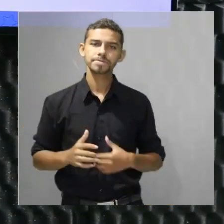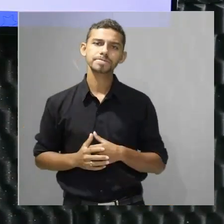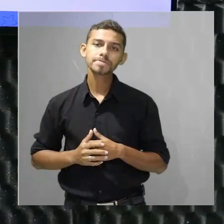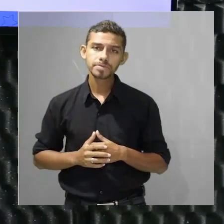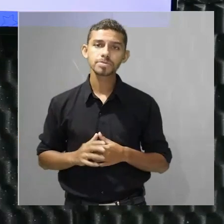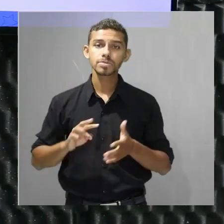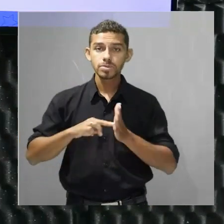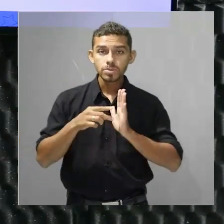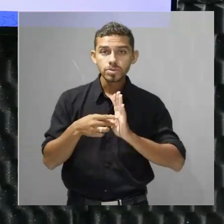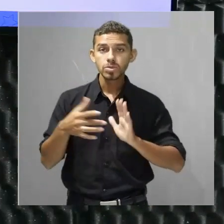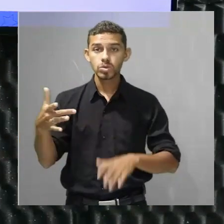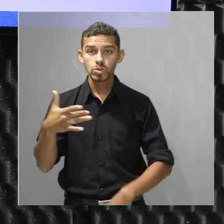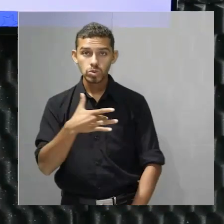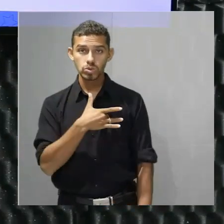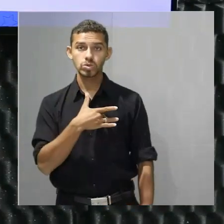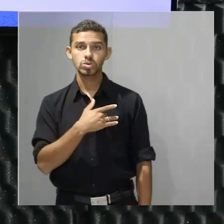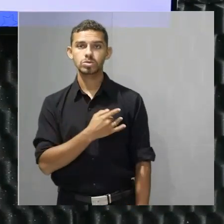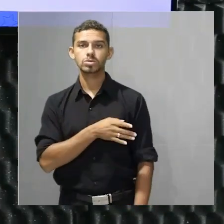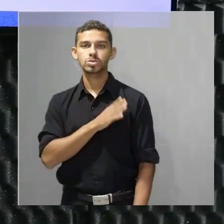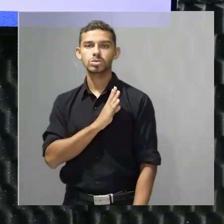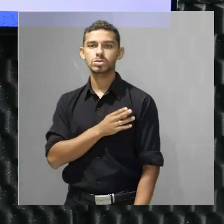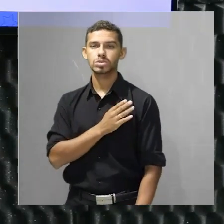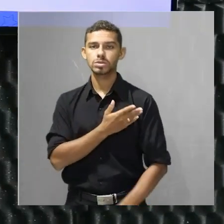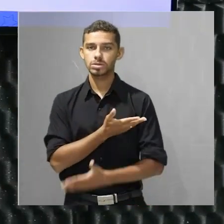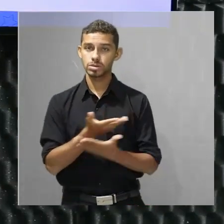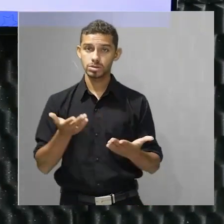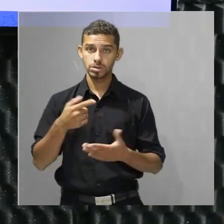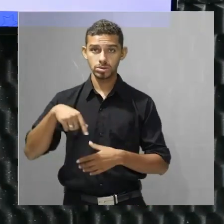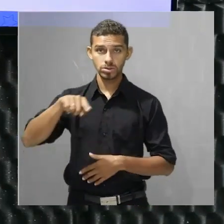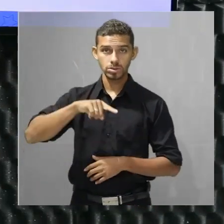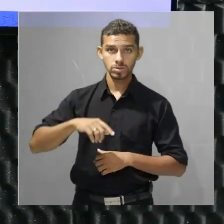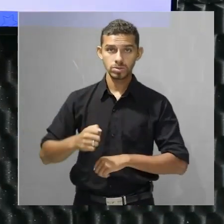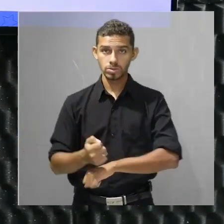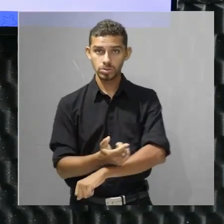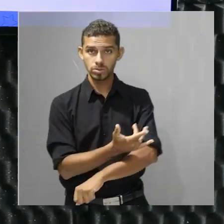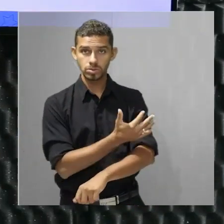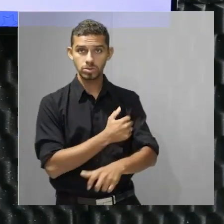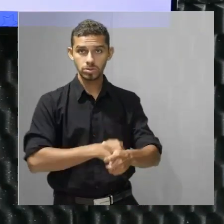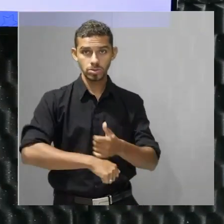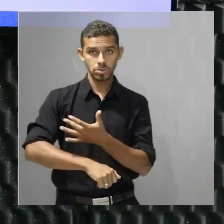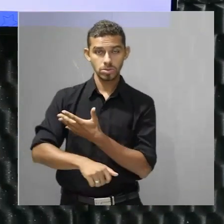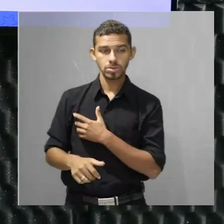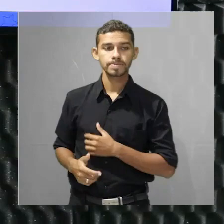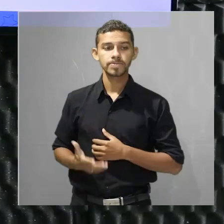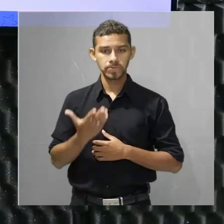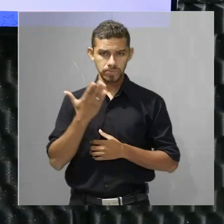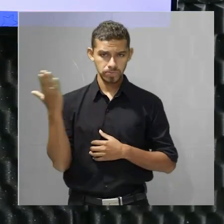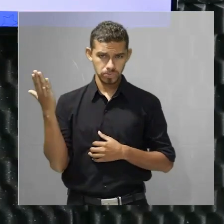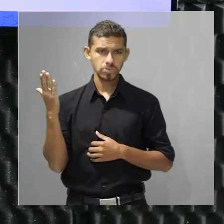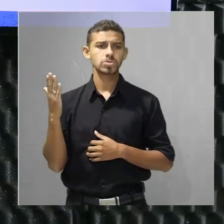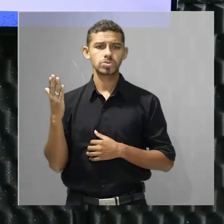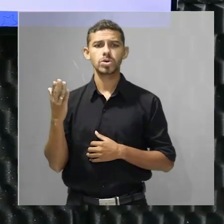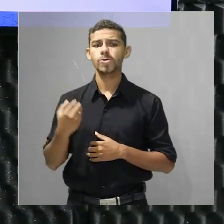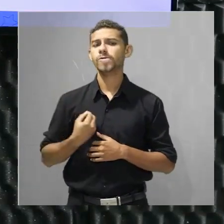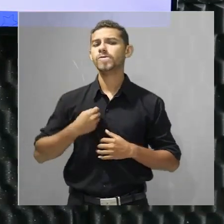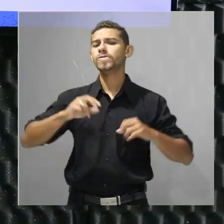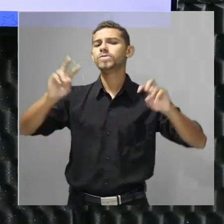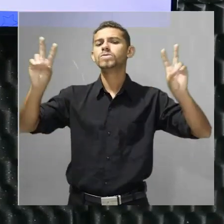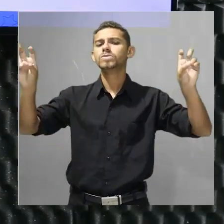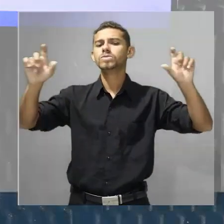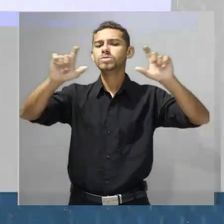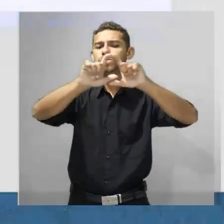vamos lá para o comando da questão o trecho acima é uma estrofe do poema saber viver